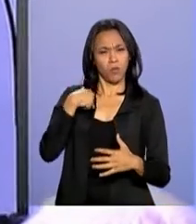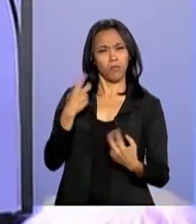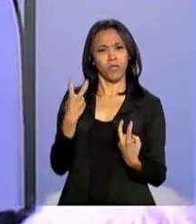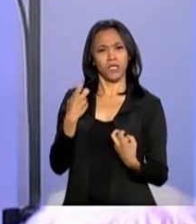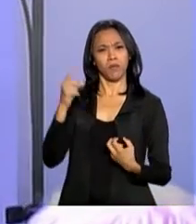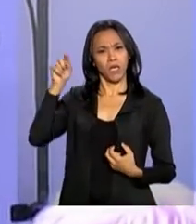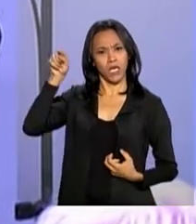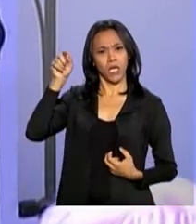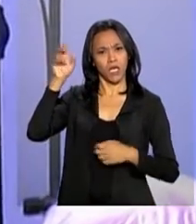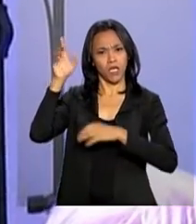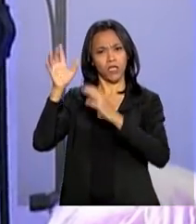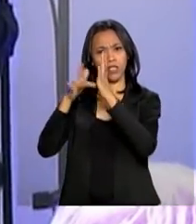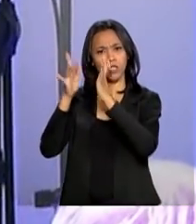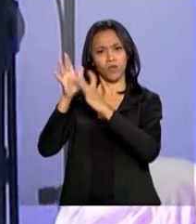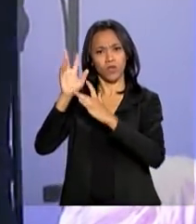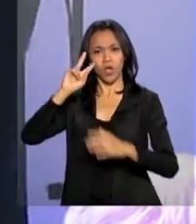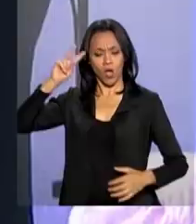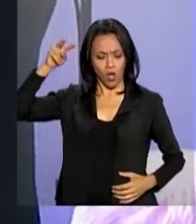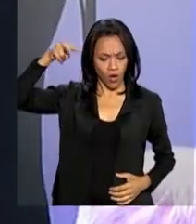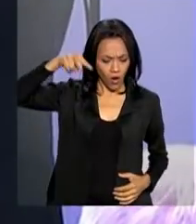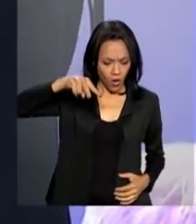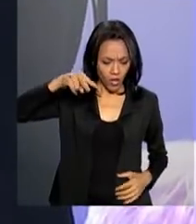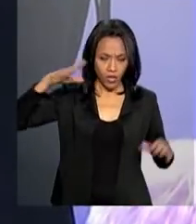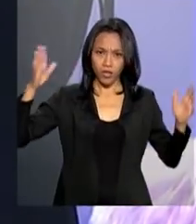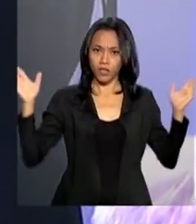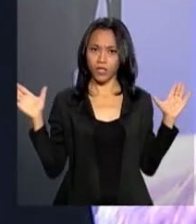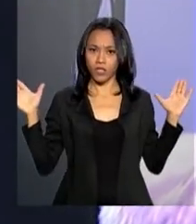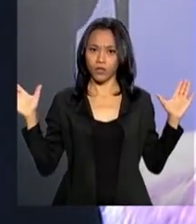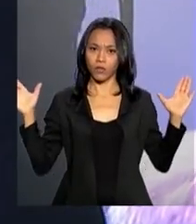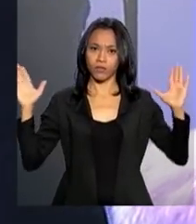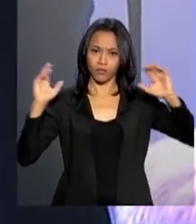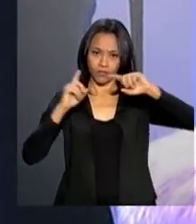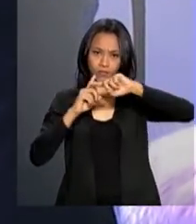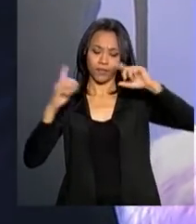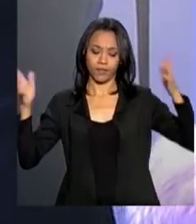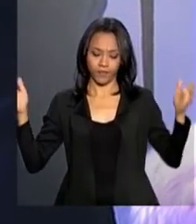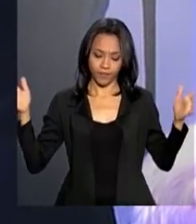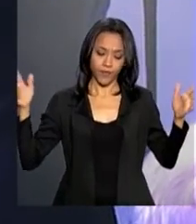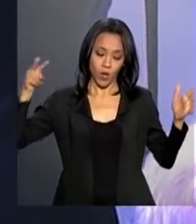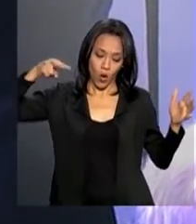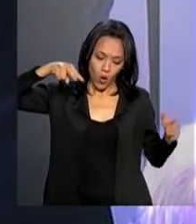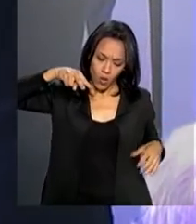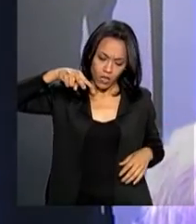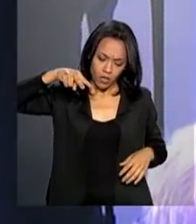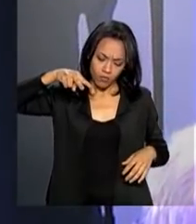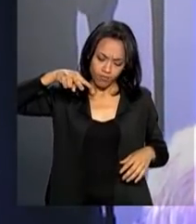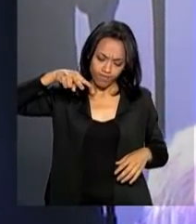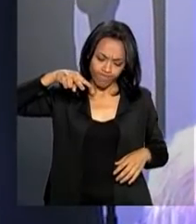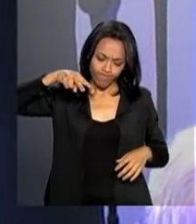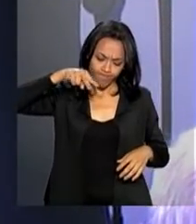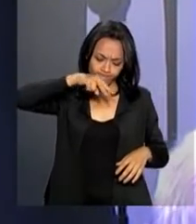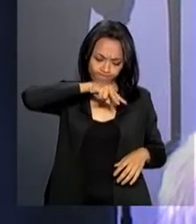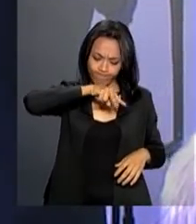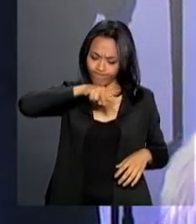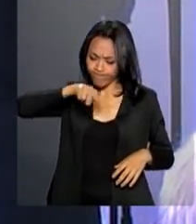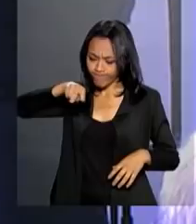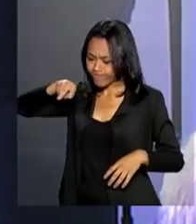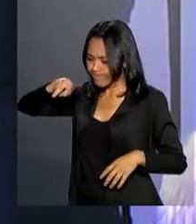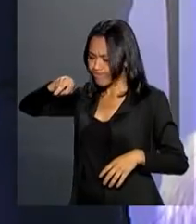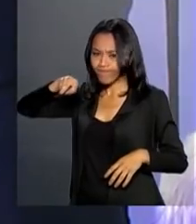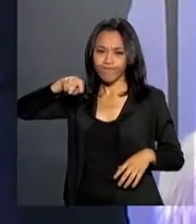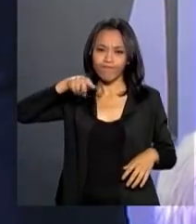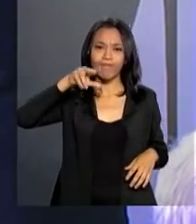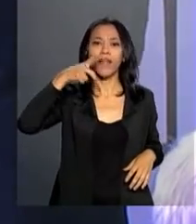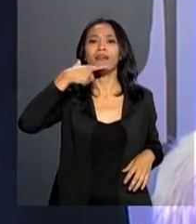todos com muita meiguice, com muita serenidade, não é? Percebam que os seus olhos estão voltados assim para